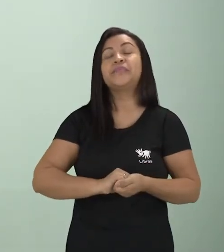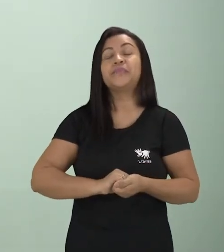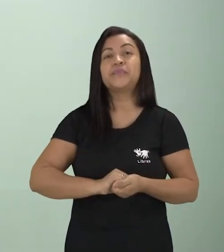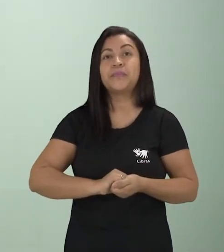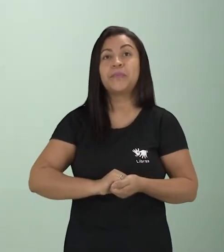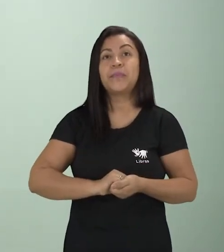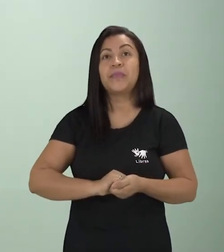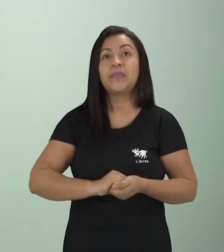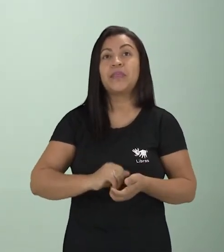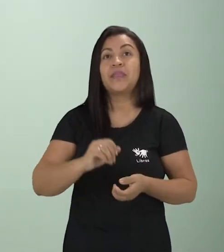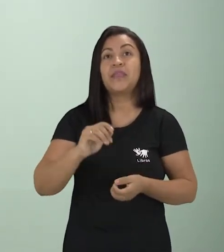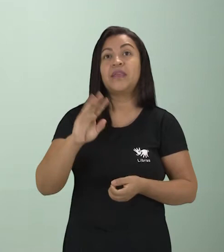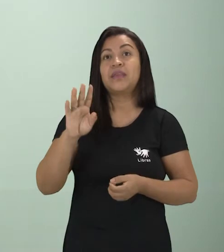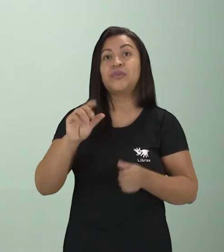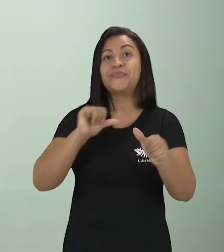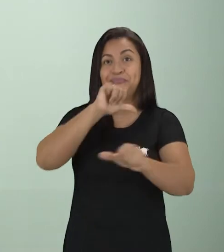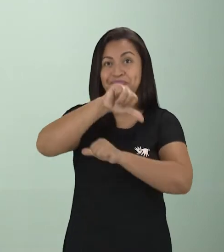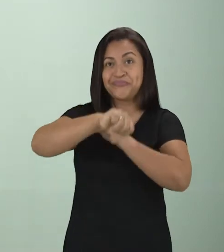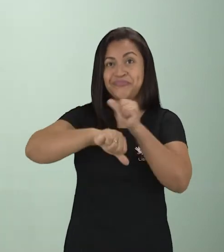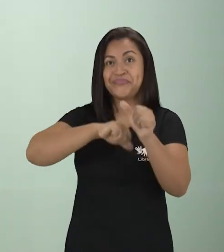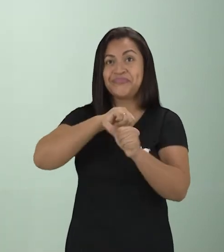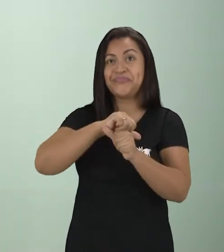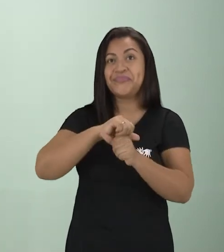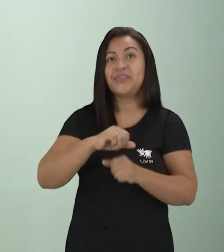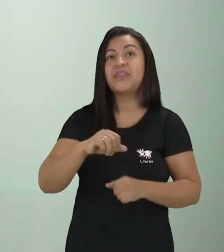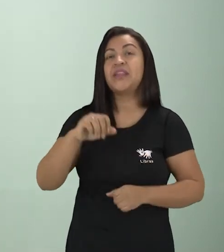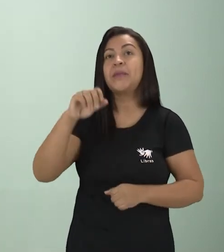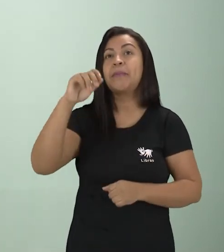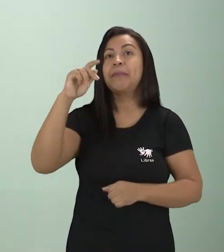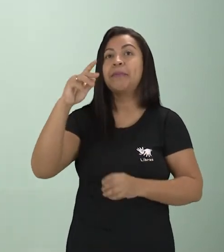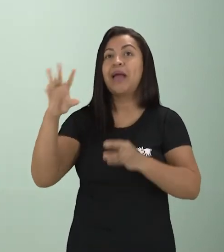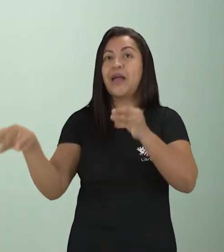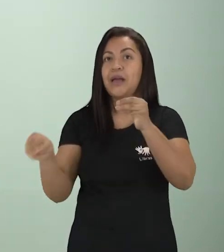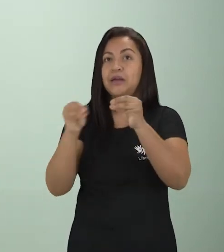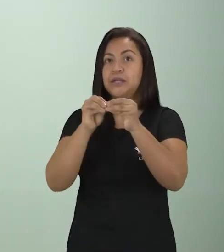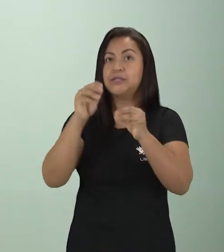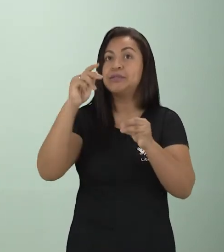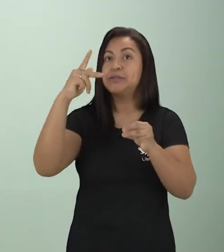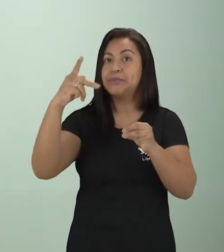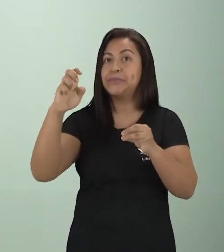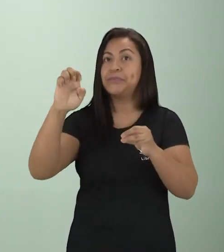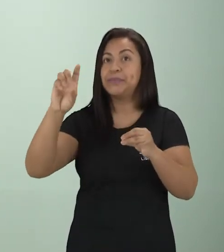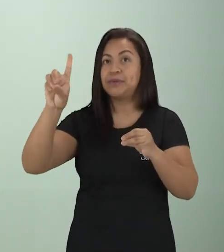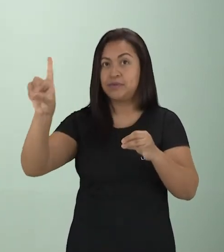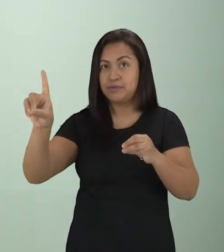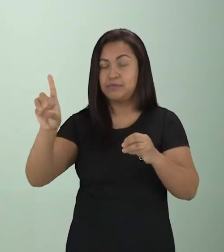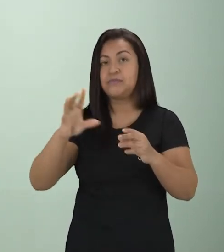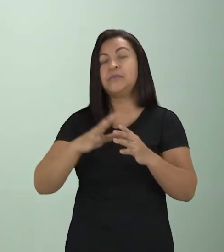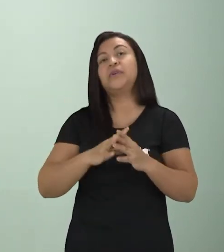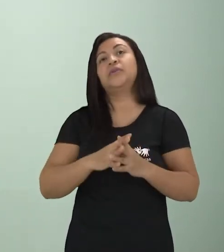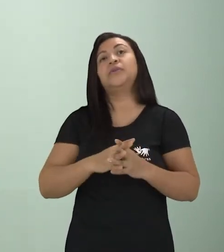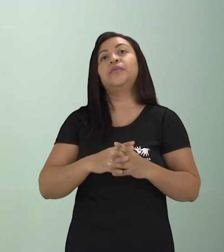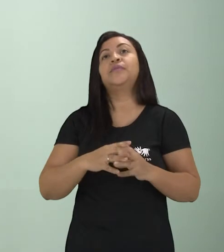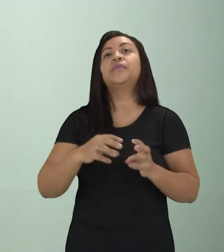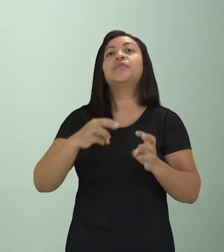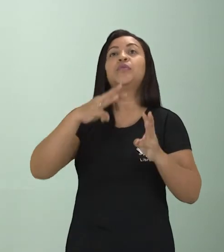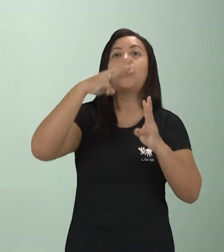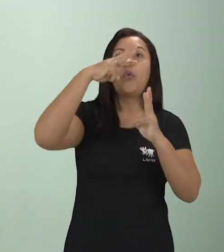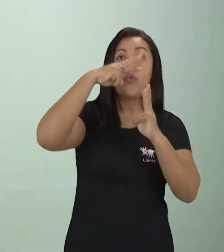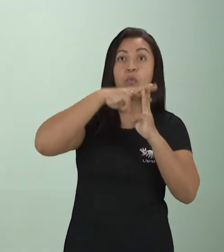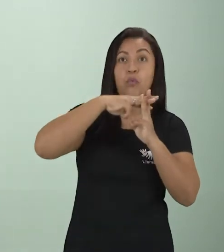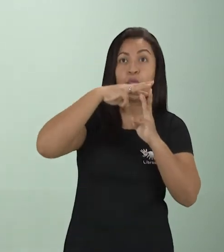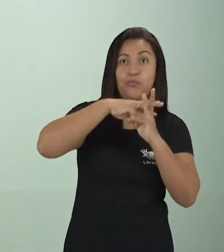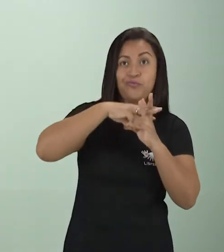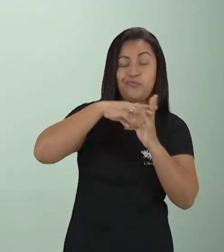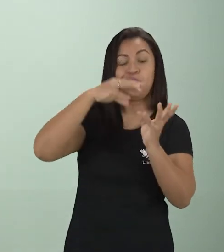Então, stop fica stopped. Quando acontecer esse caso, consoante, vogal, consoante, nós dobramos a última